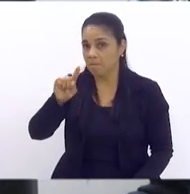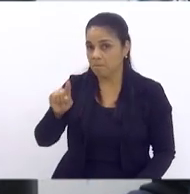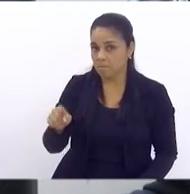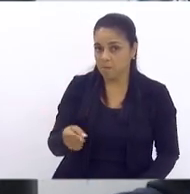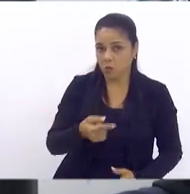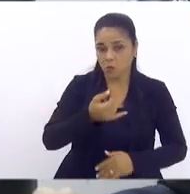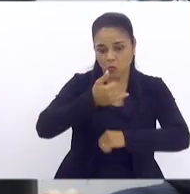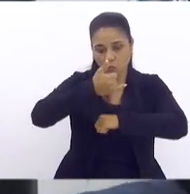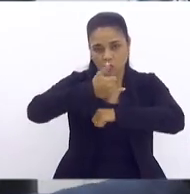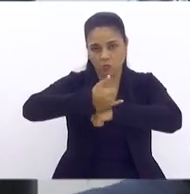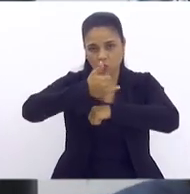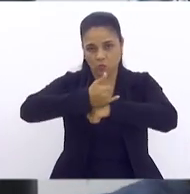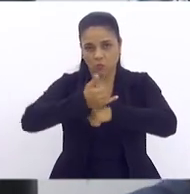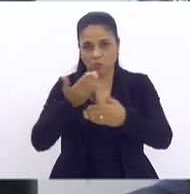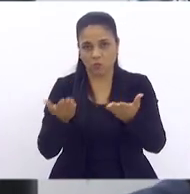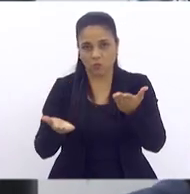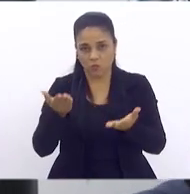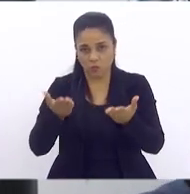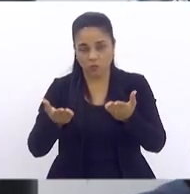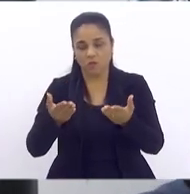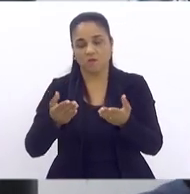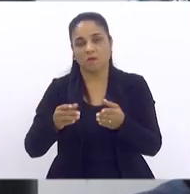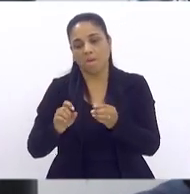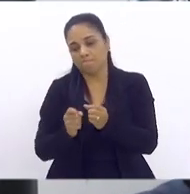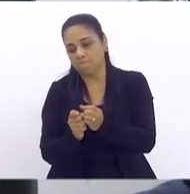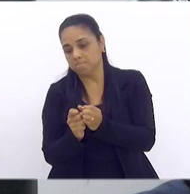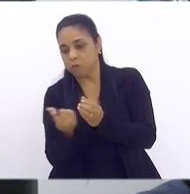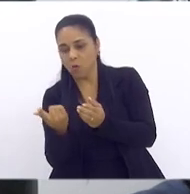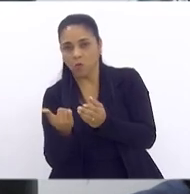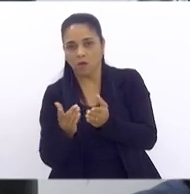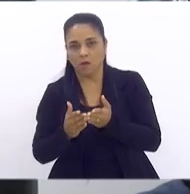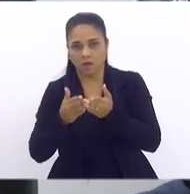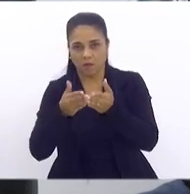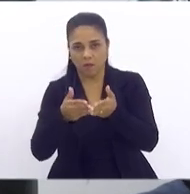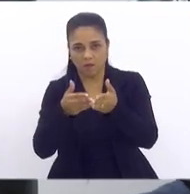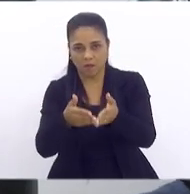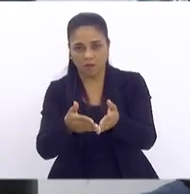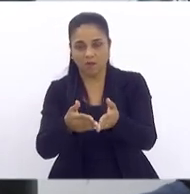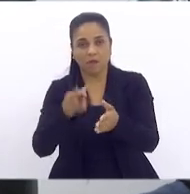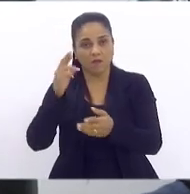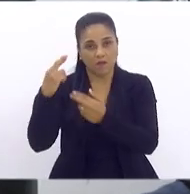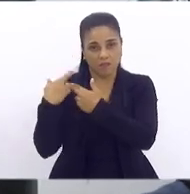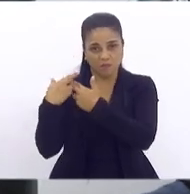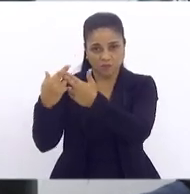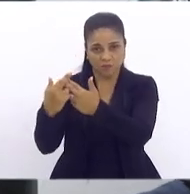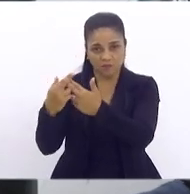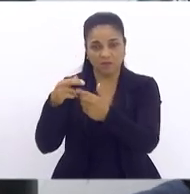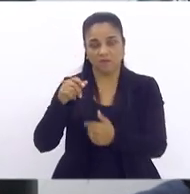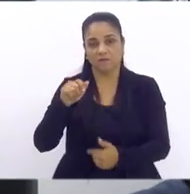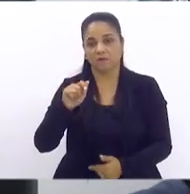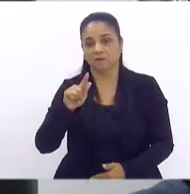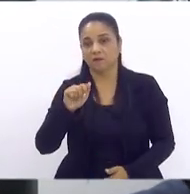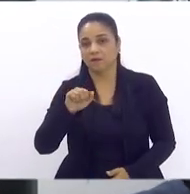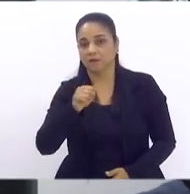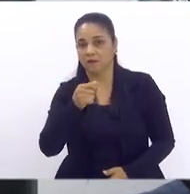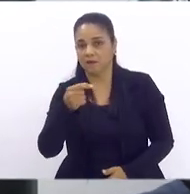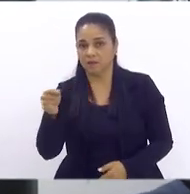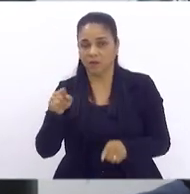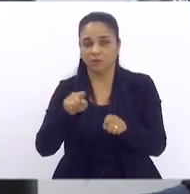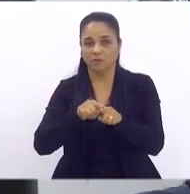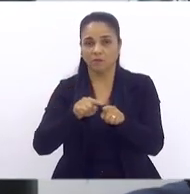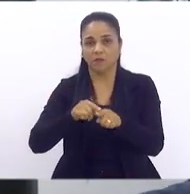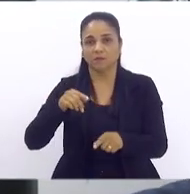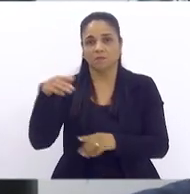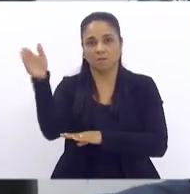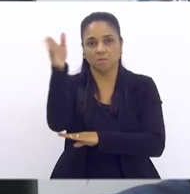ao casco, ao lastro do casco. O navio, especializado no transporte de carga granel, de bandeira da Libéria, transportava